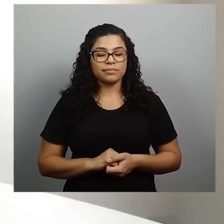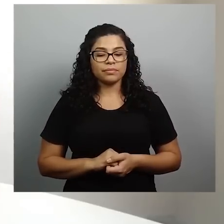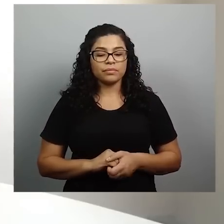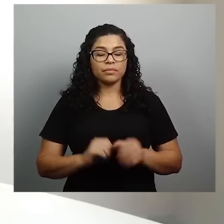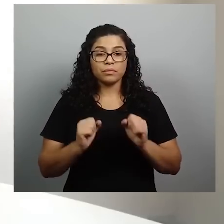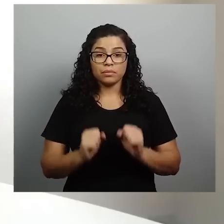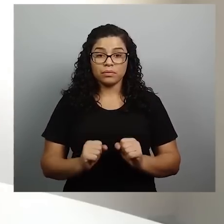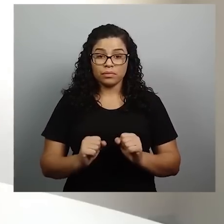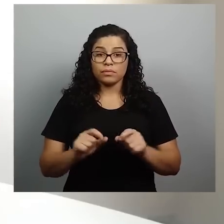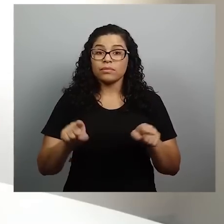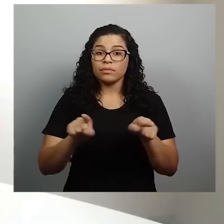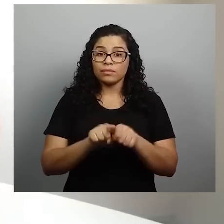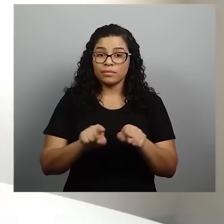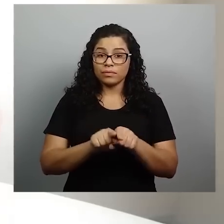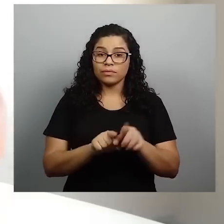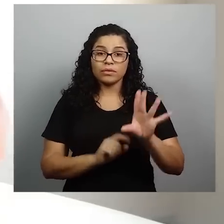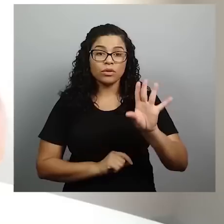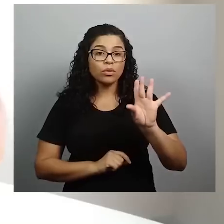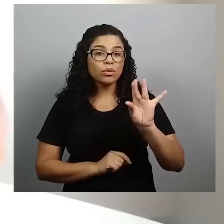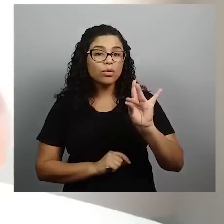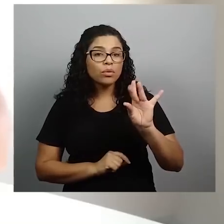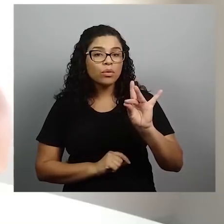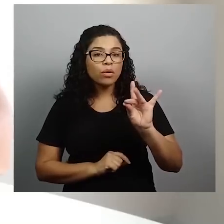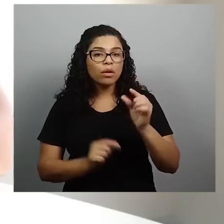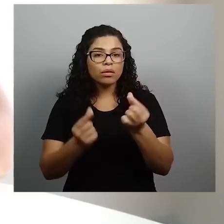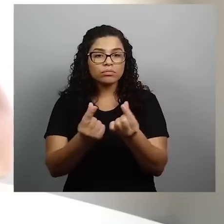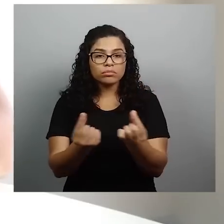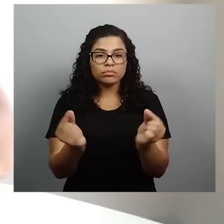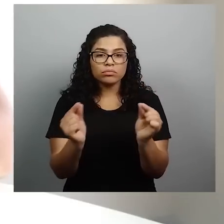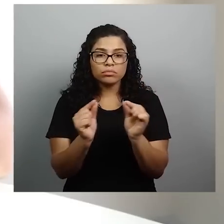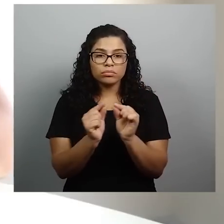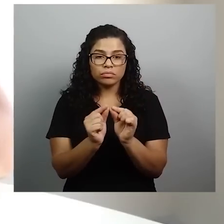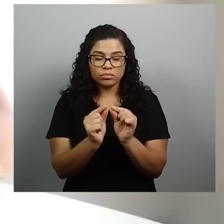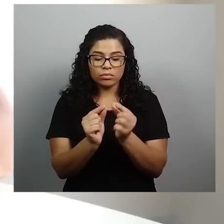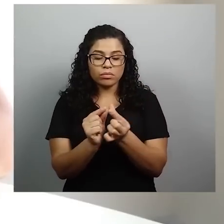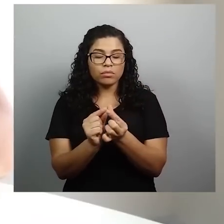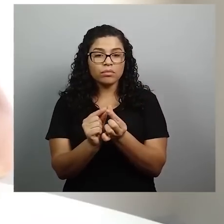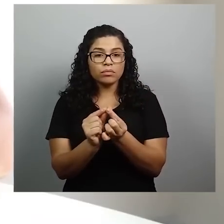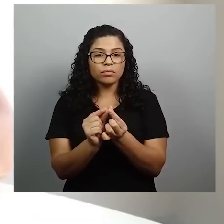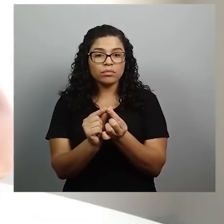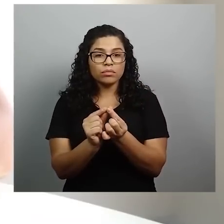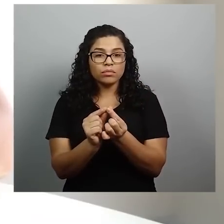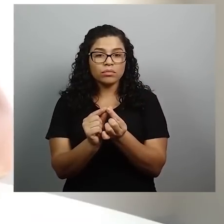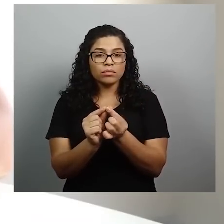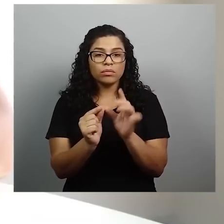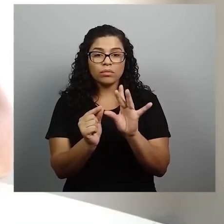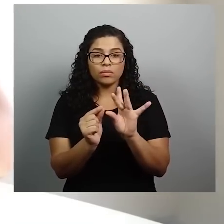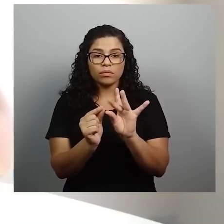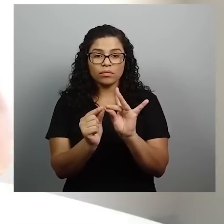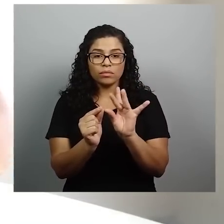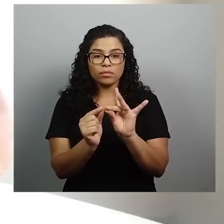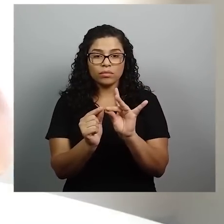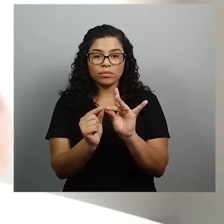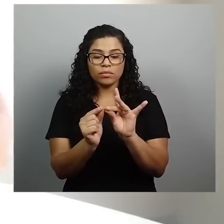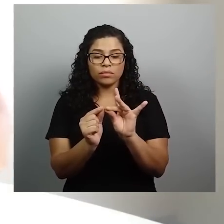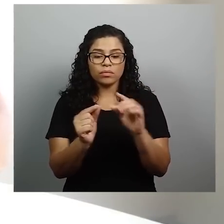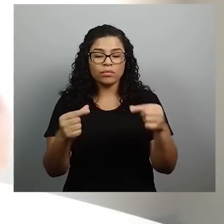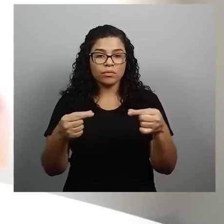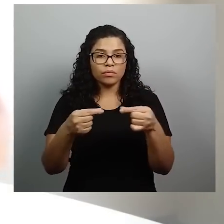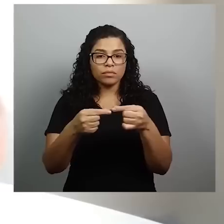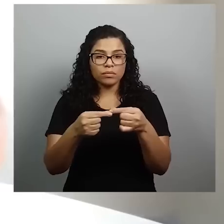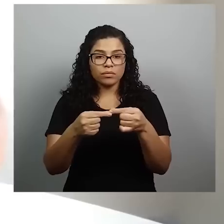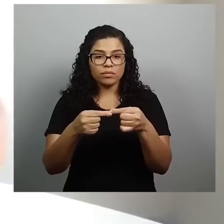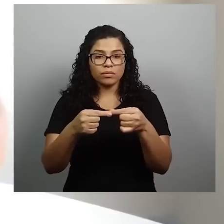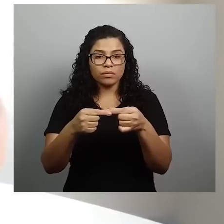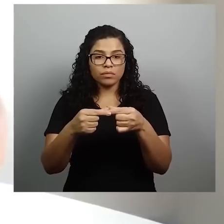Viu? Você pode passar uma gotinha de cola aqui e encaixar para